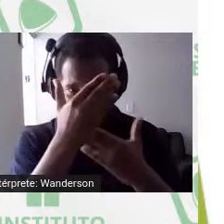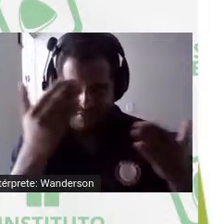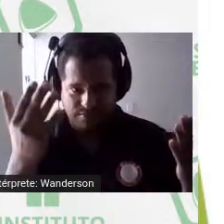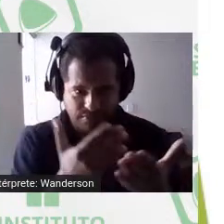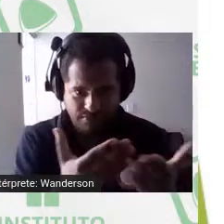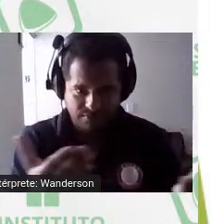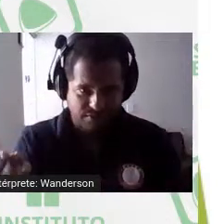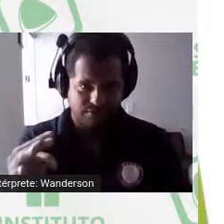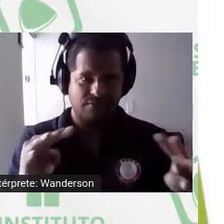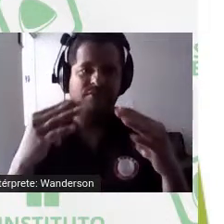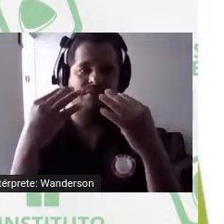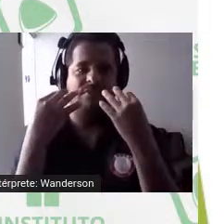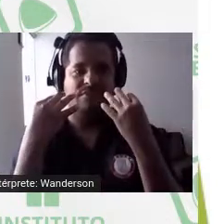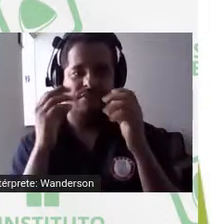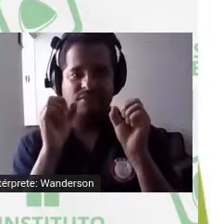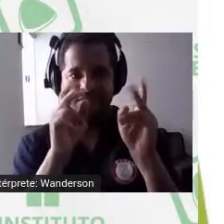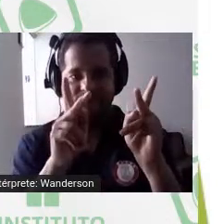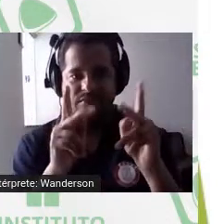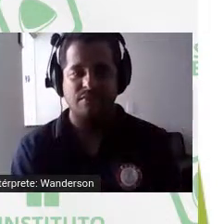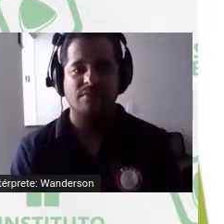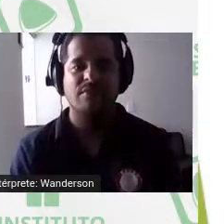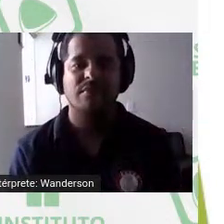assistindo.